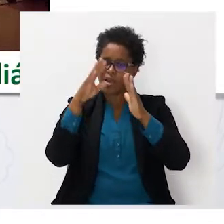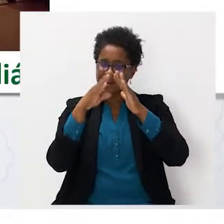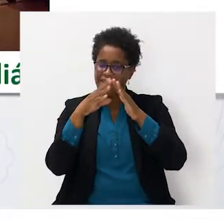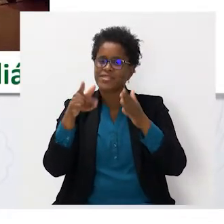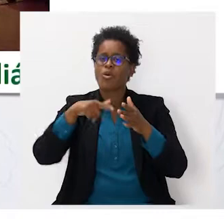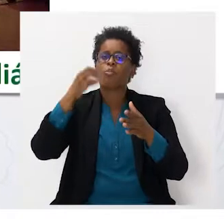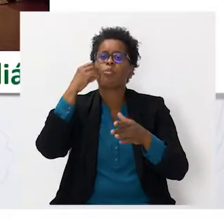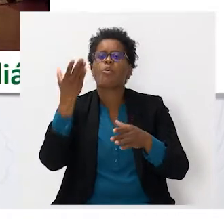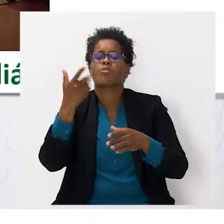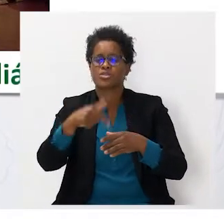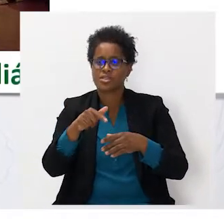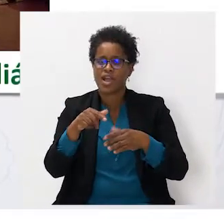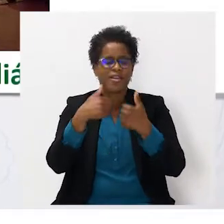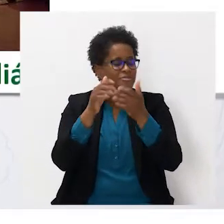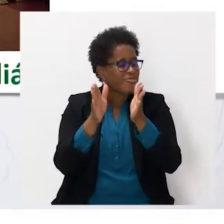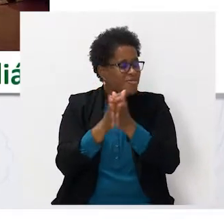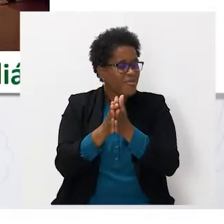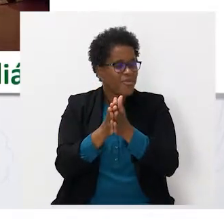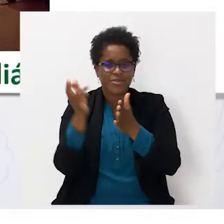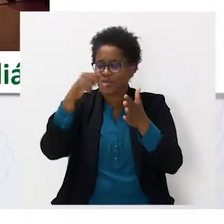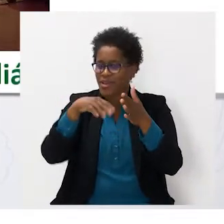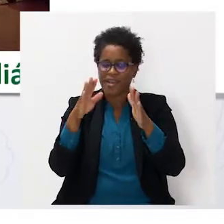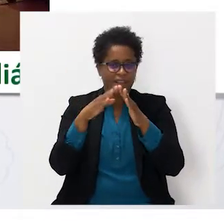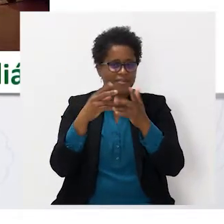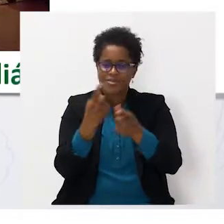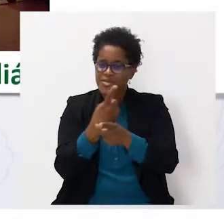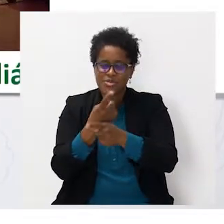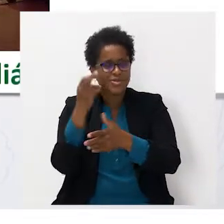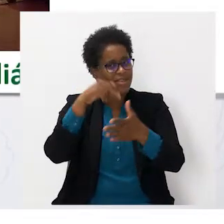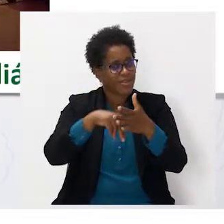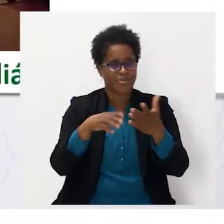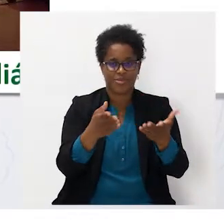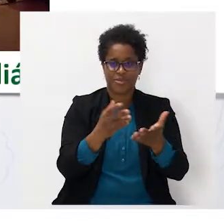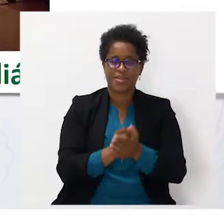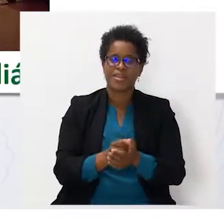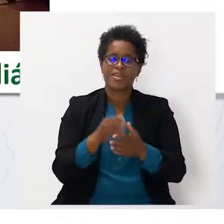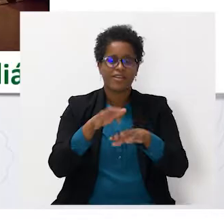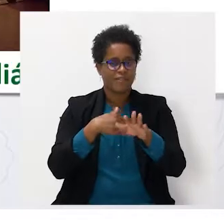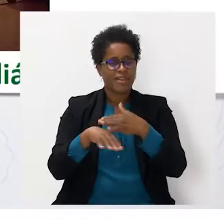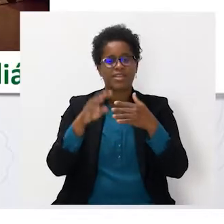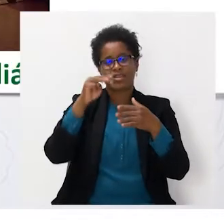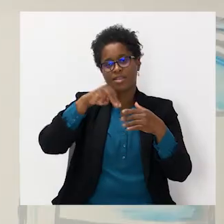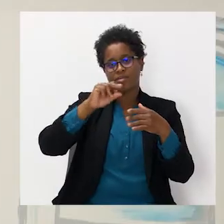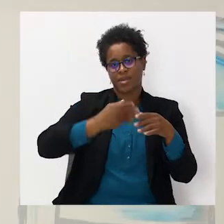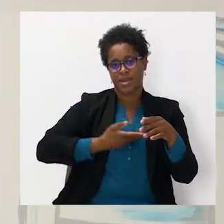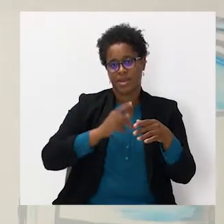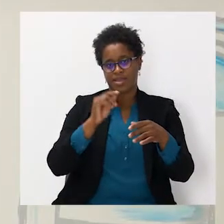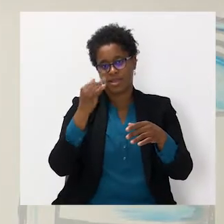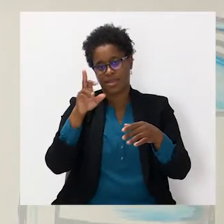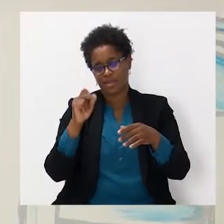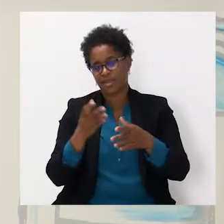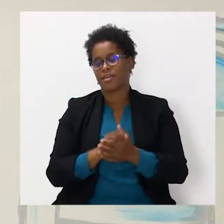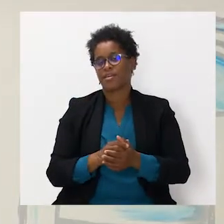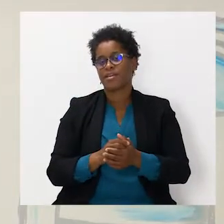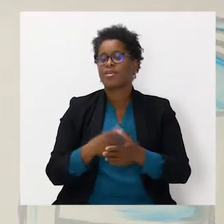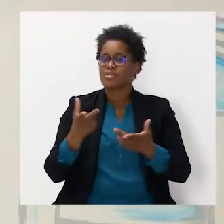casa? Toda enfeitada, embelezada, feita de madeira. Então, a